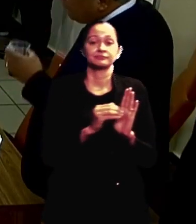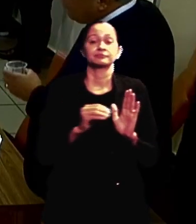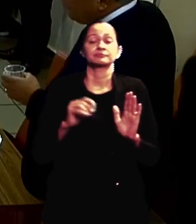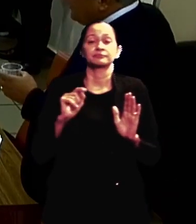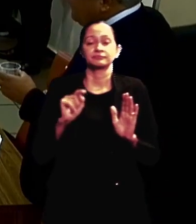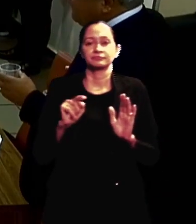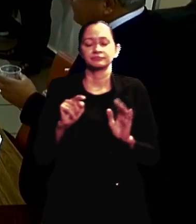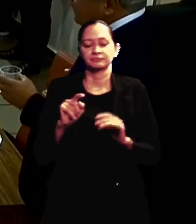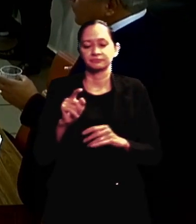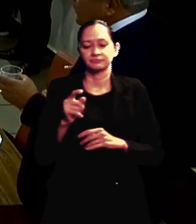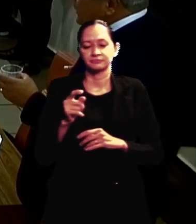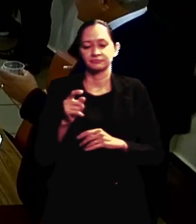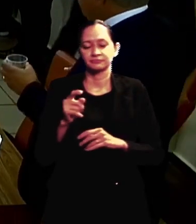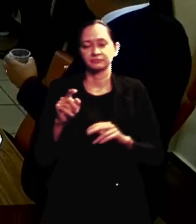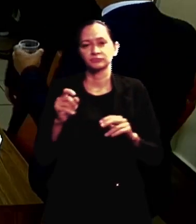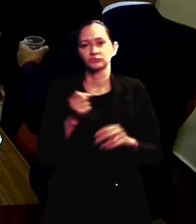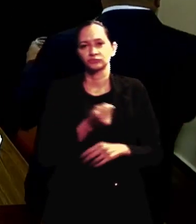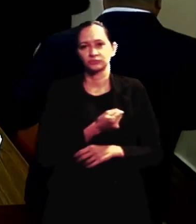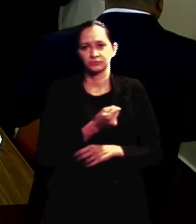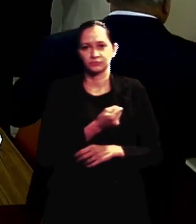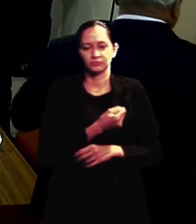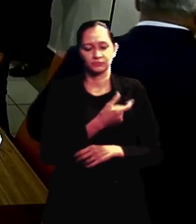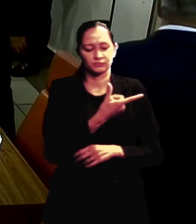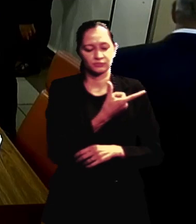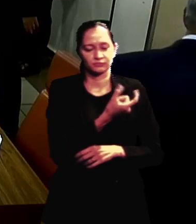Projeto epigrafado sob o número